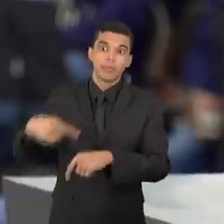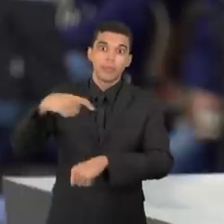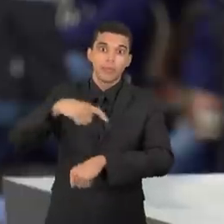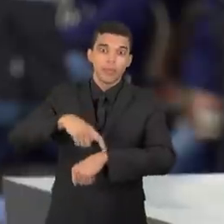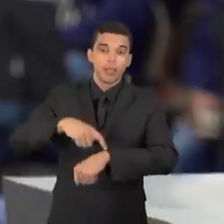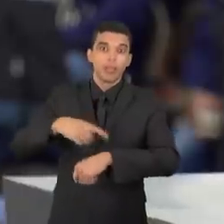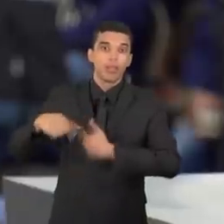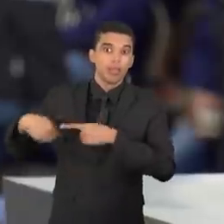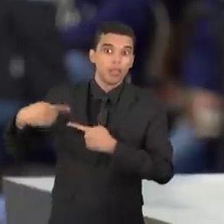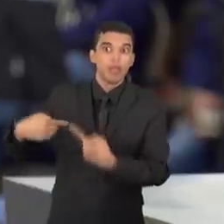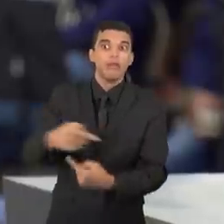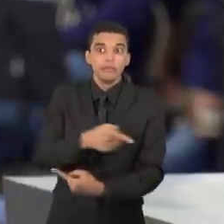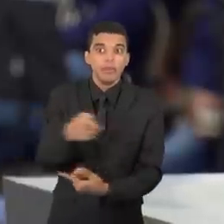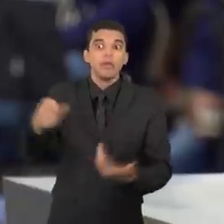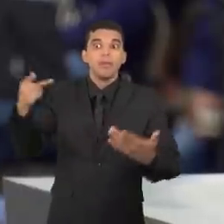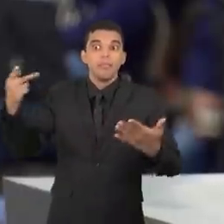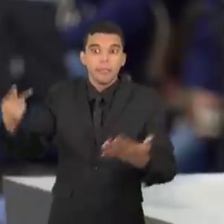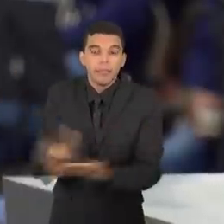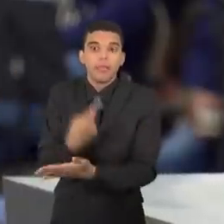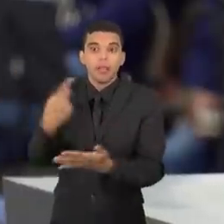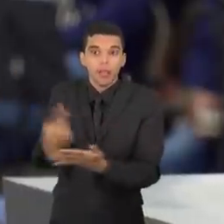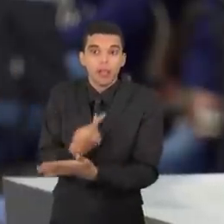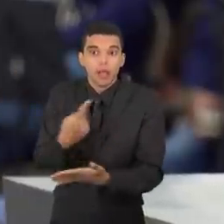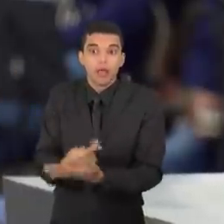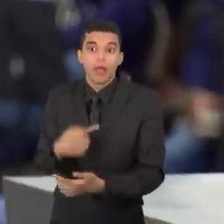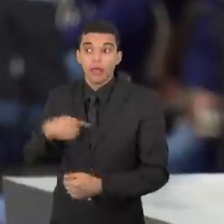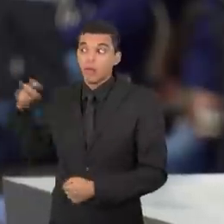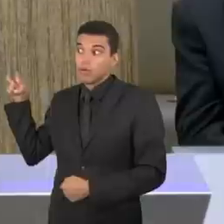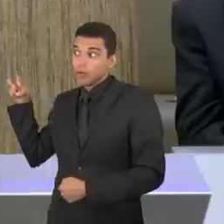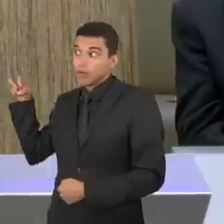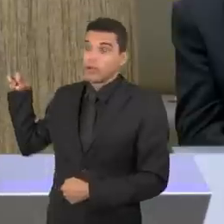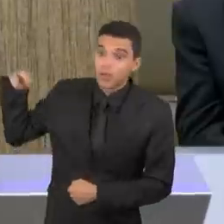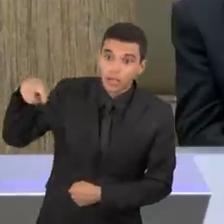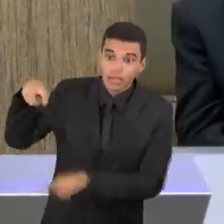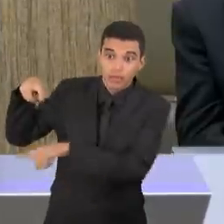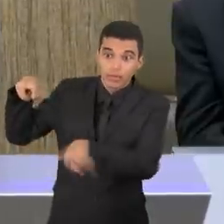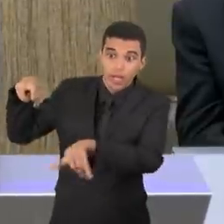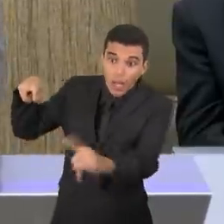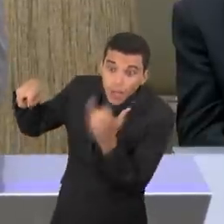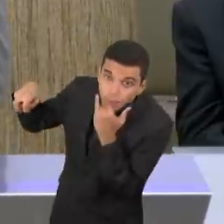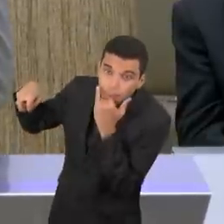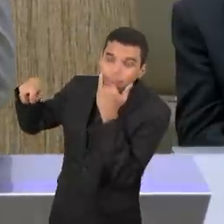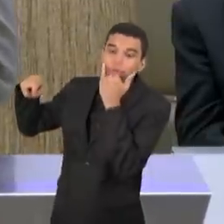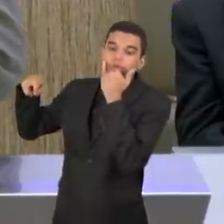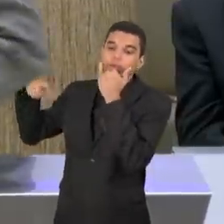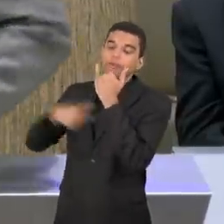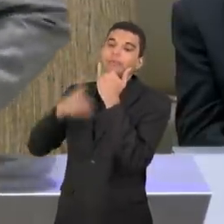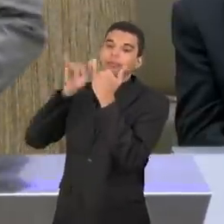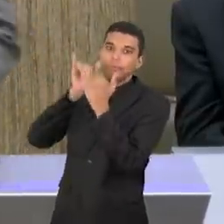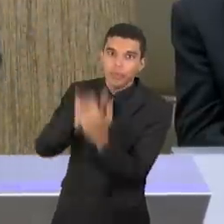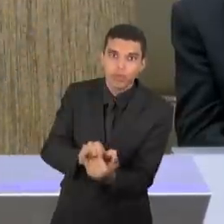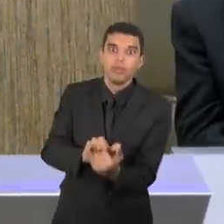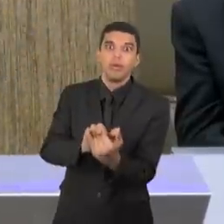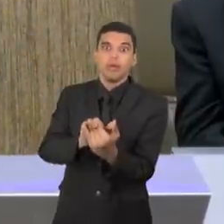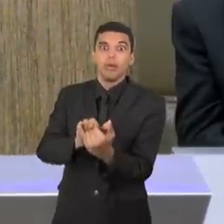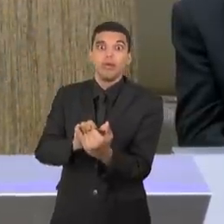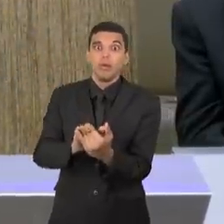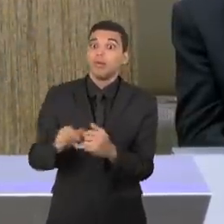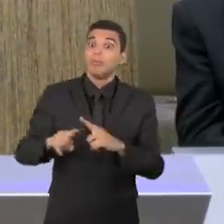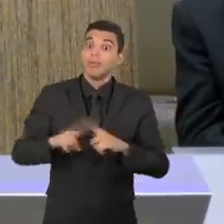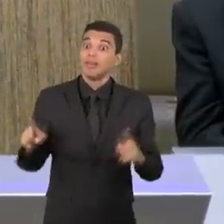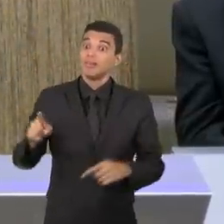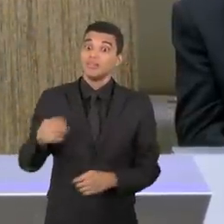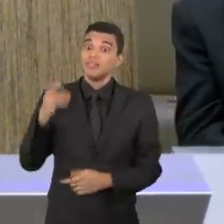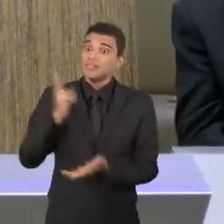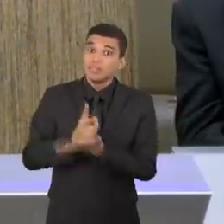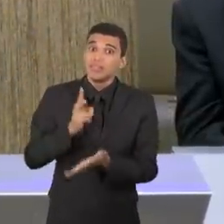estou cansado de me arrepender. Ele está dizendo assim. É o que eu li no Salmo